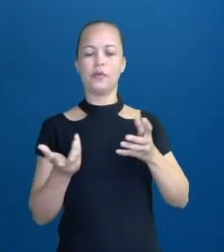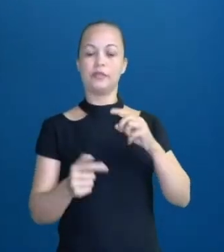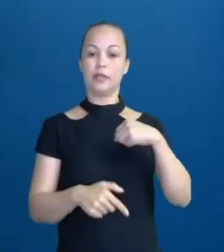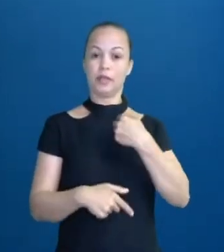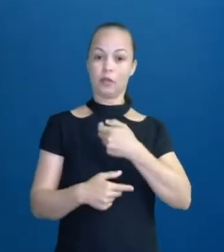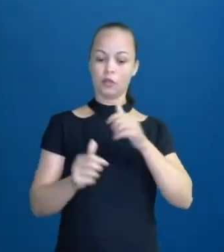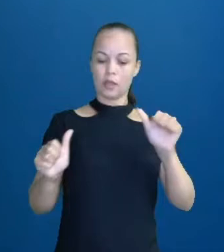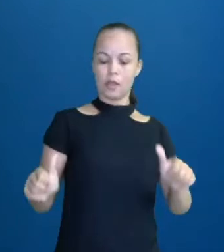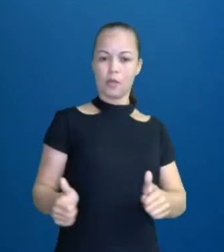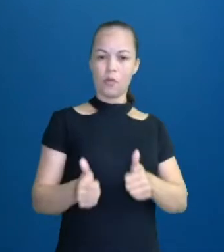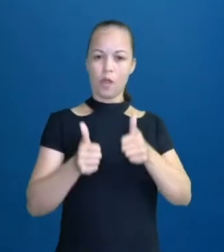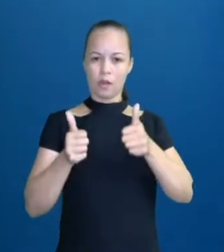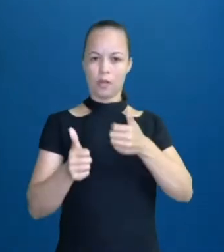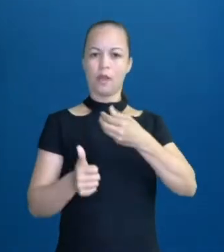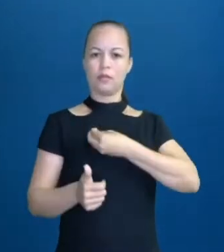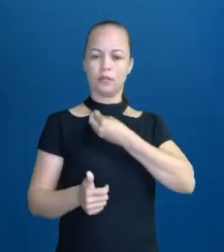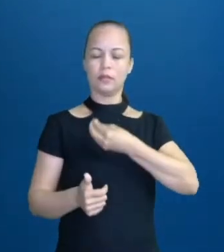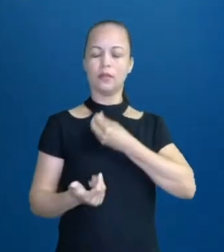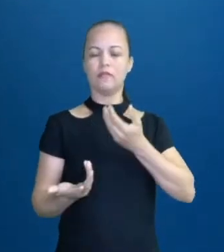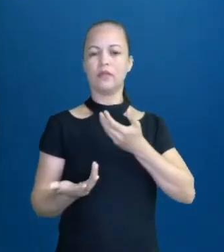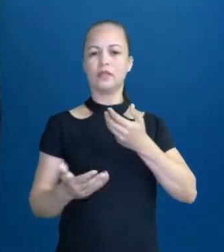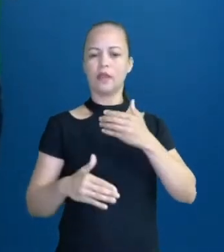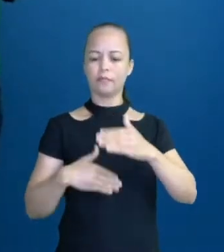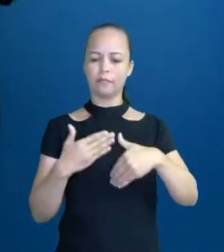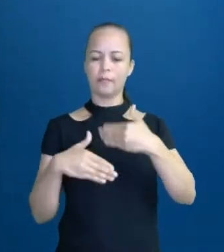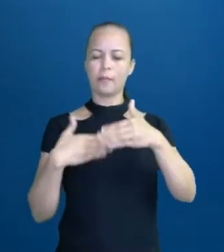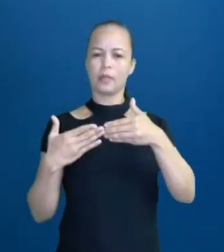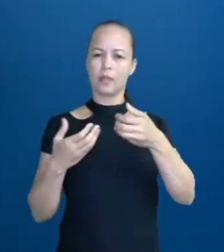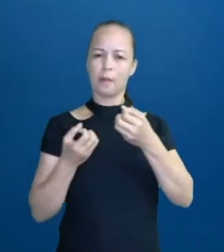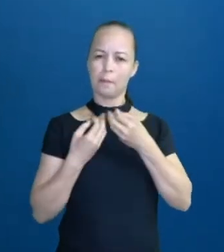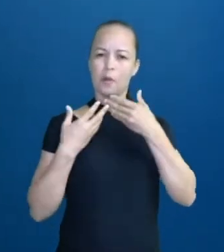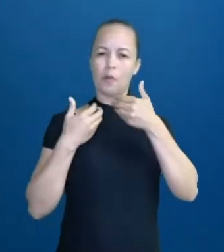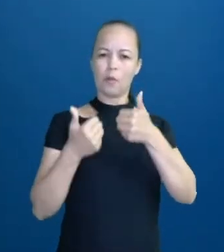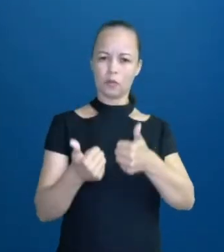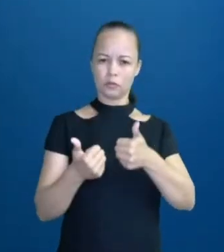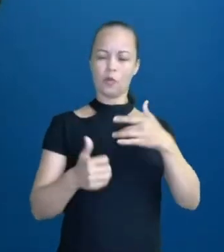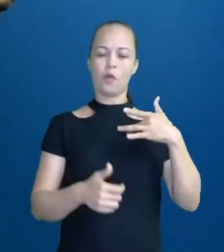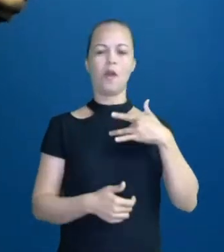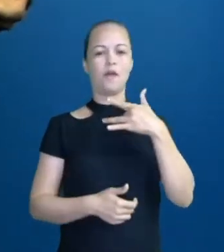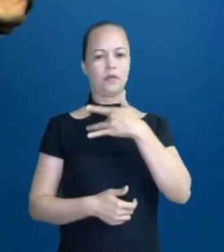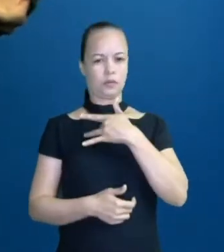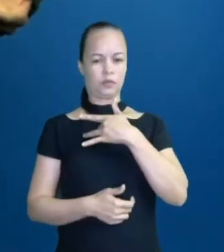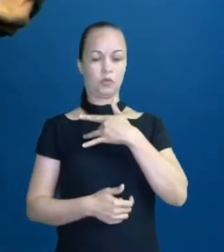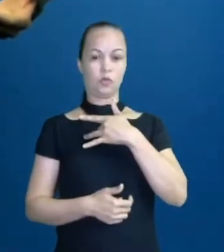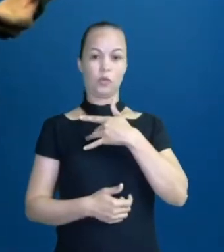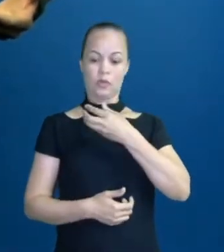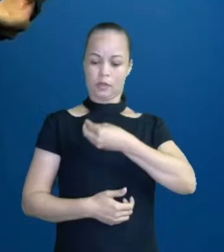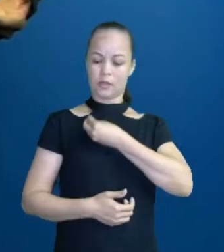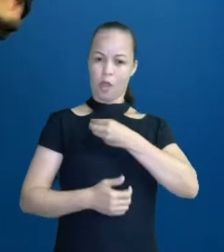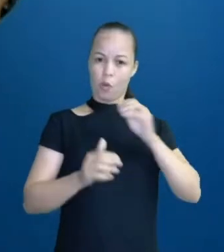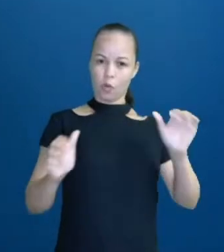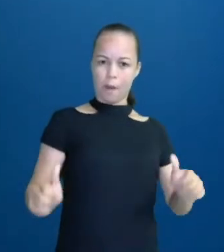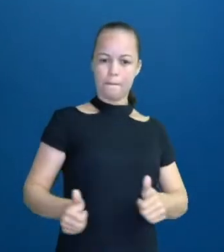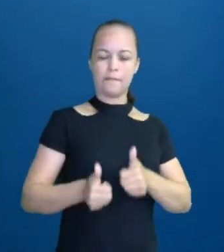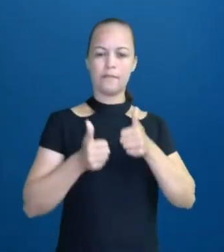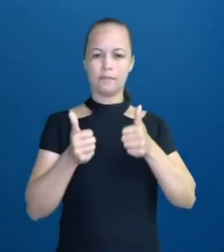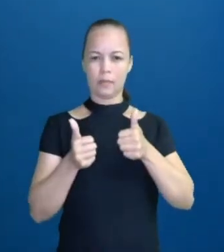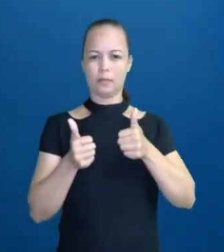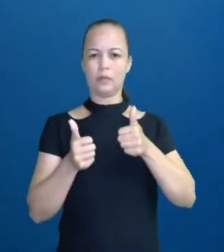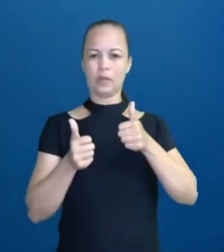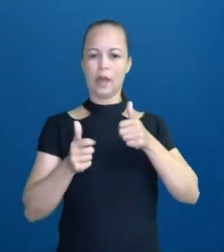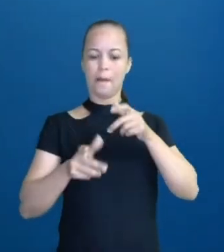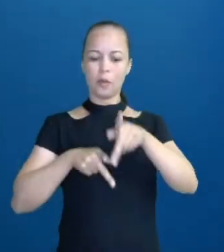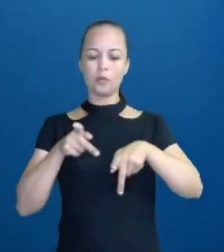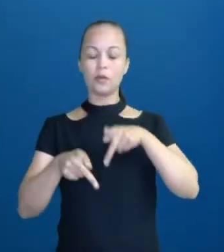nossa qualidade de vida e, consequentemente, proporcionam saúde, tendo em vista que quanto maior a qualidade de vida da população,